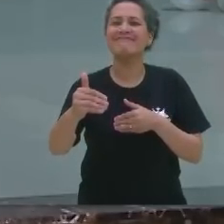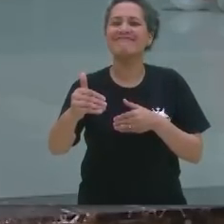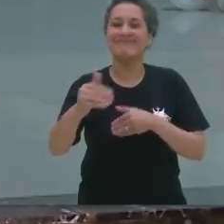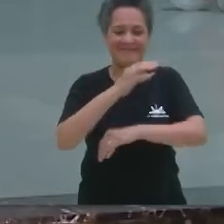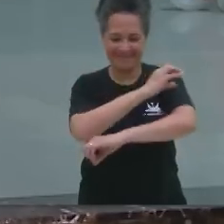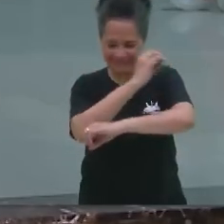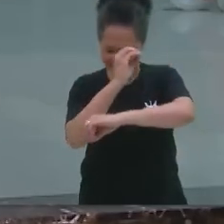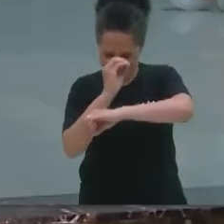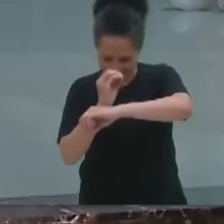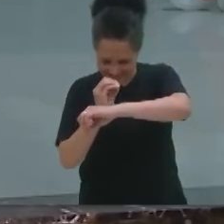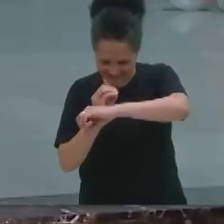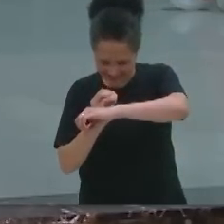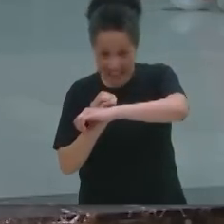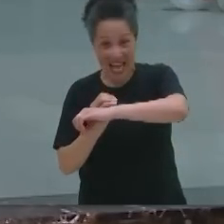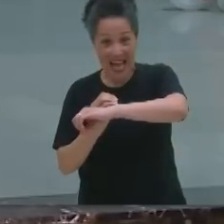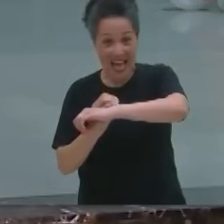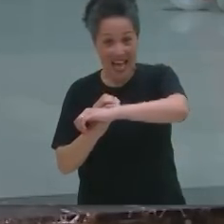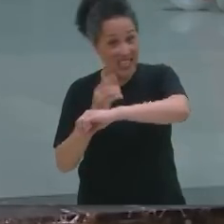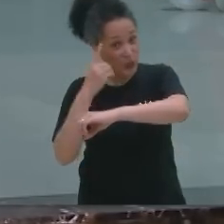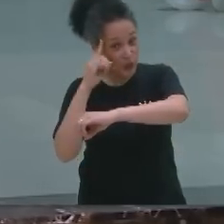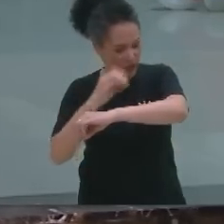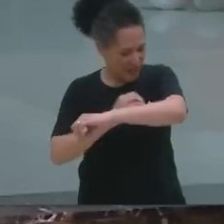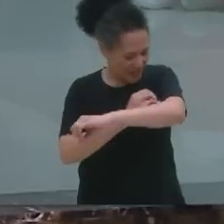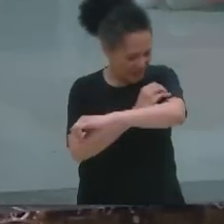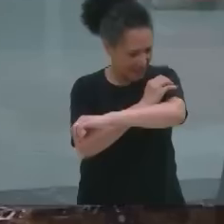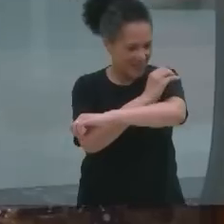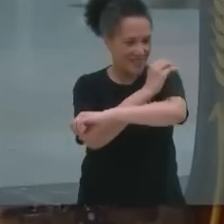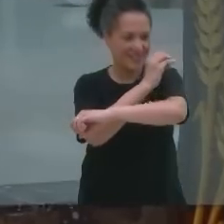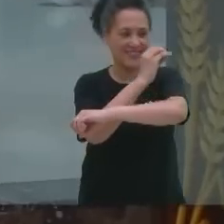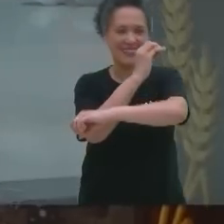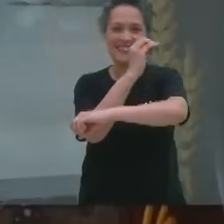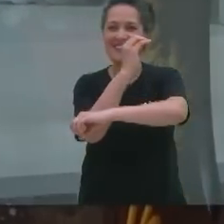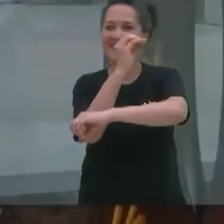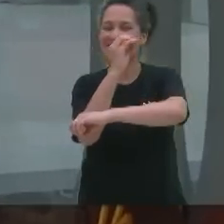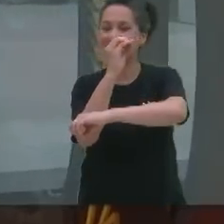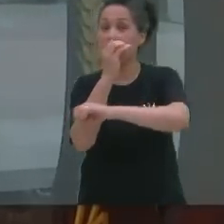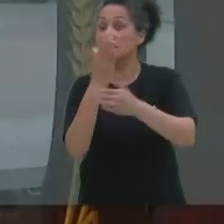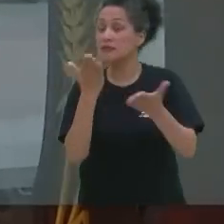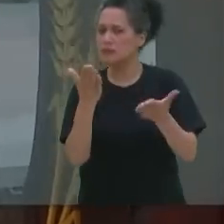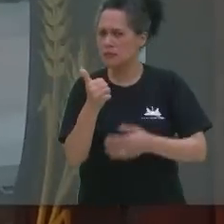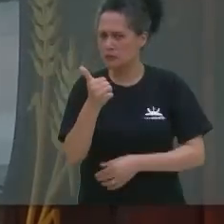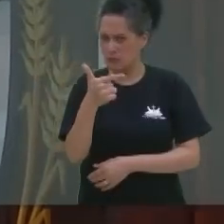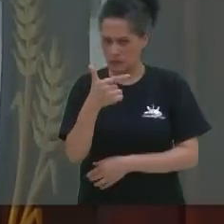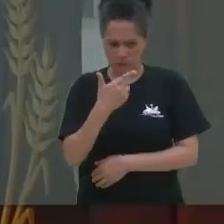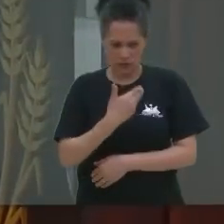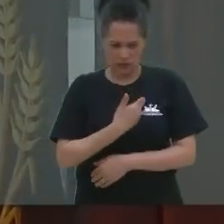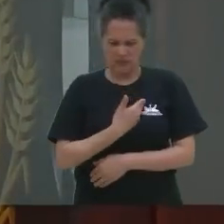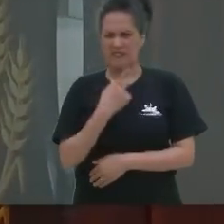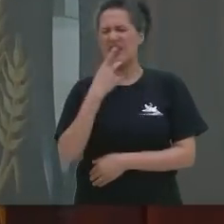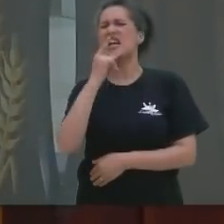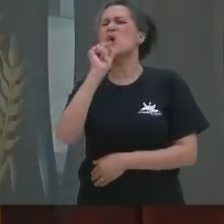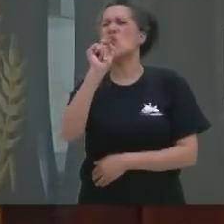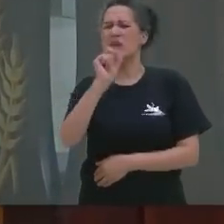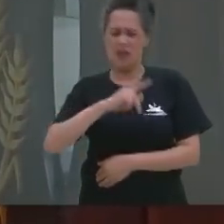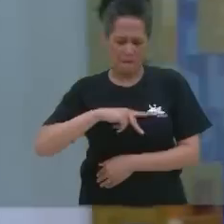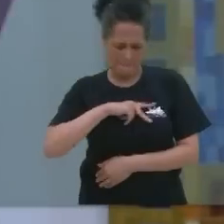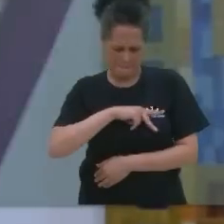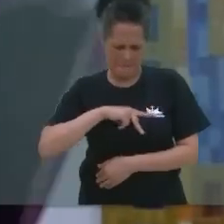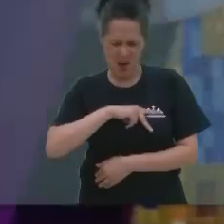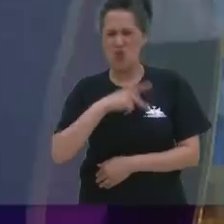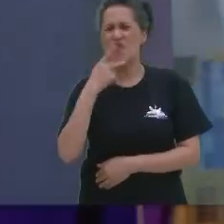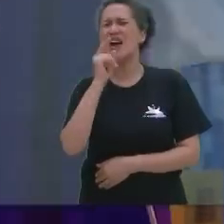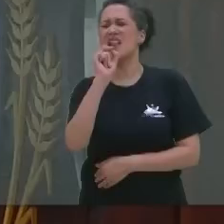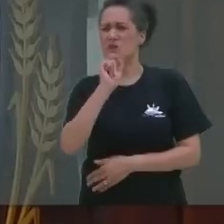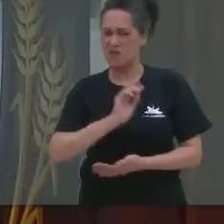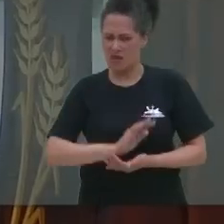o dia vem chegando. O que está dizendo o apóstolo? Meus irmãos, às vezes nós